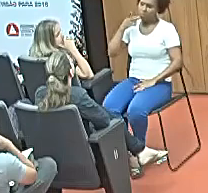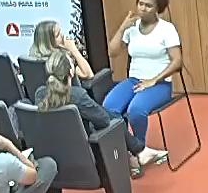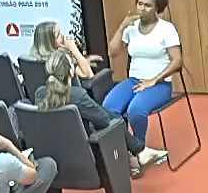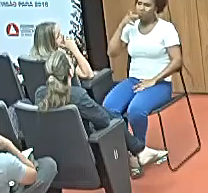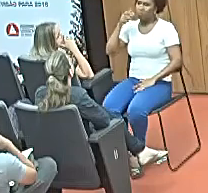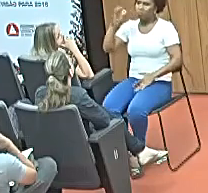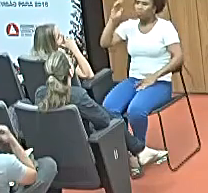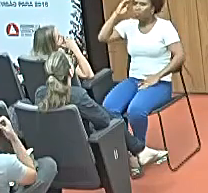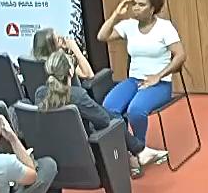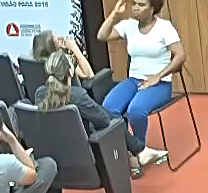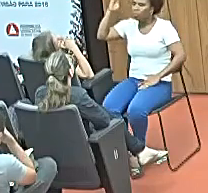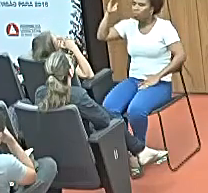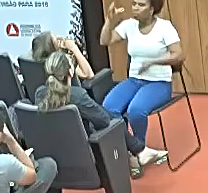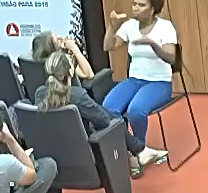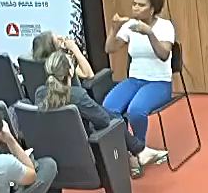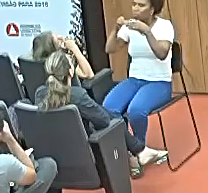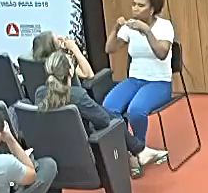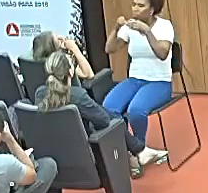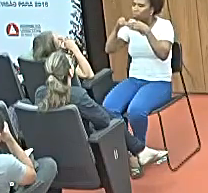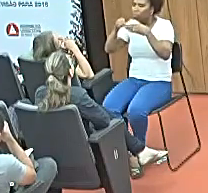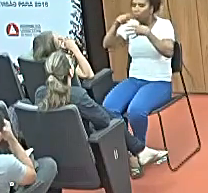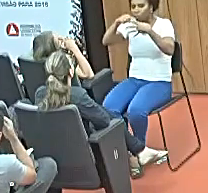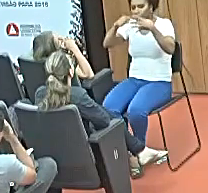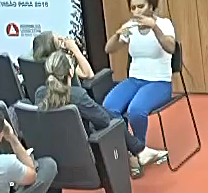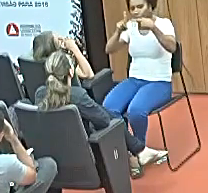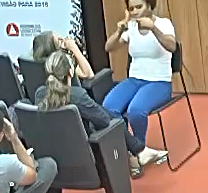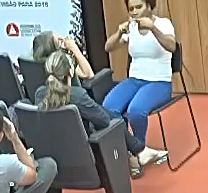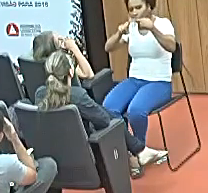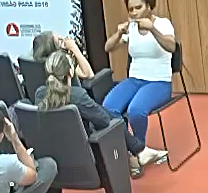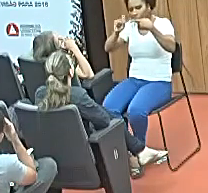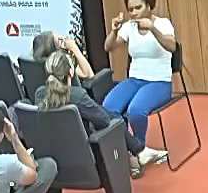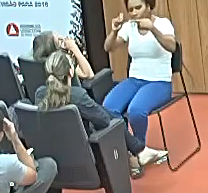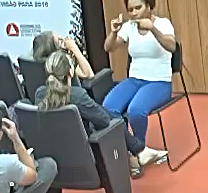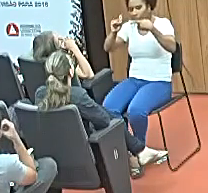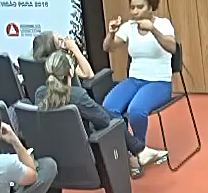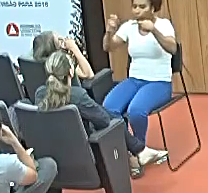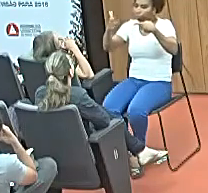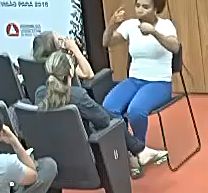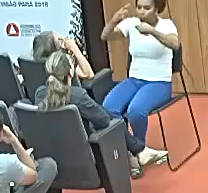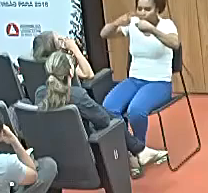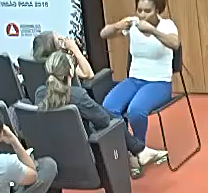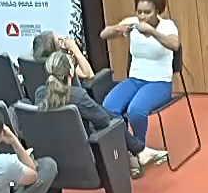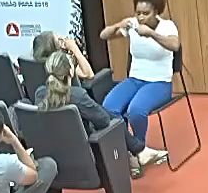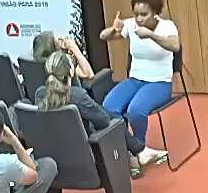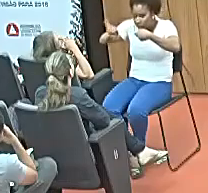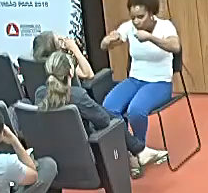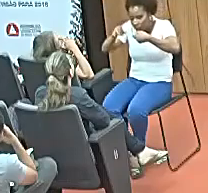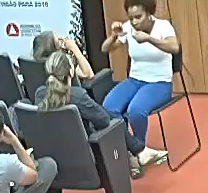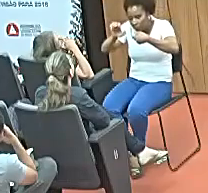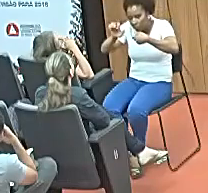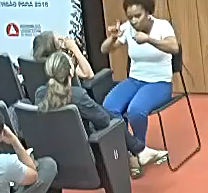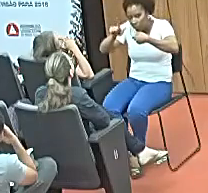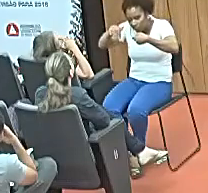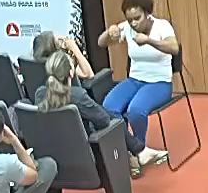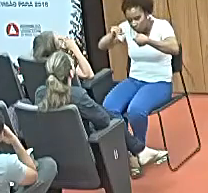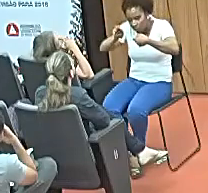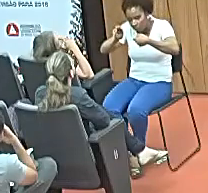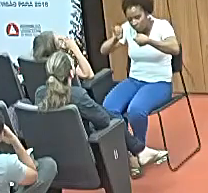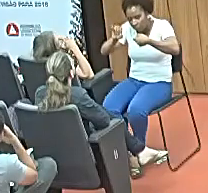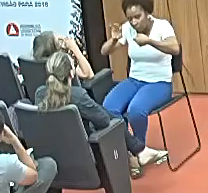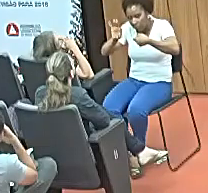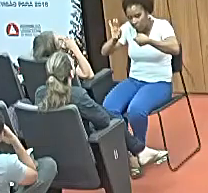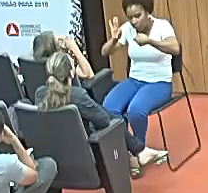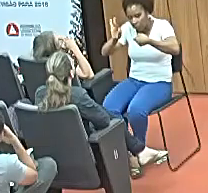grupo foram acrescentar o território alto jequitinhonha na ação 4094 regionalização